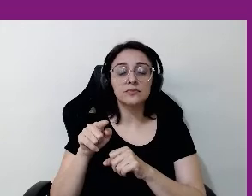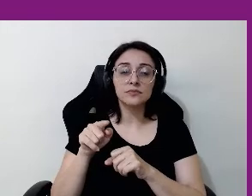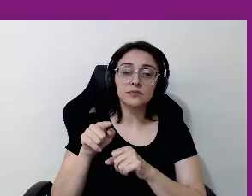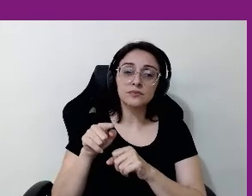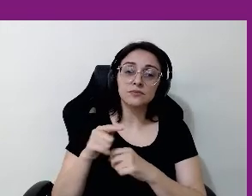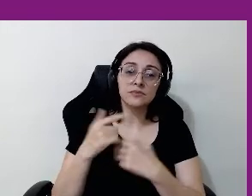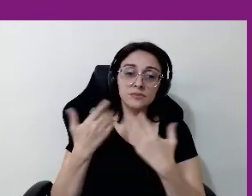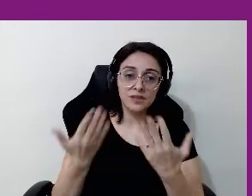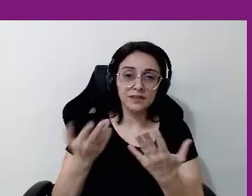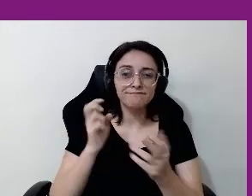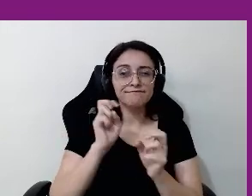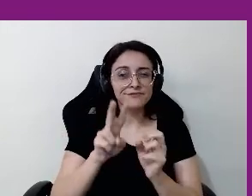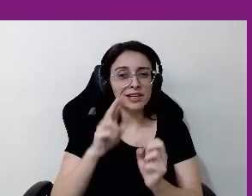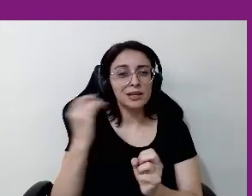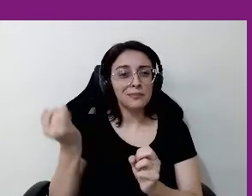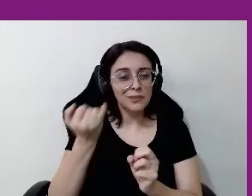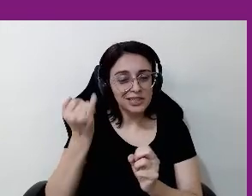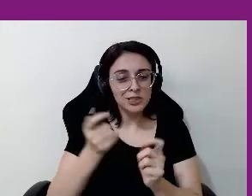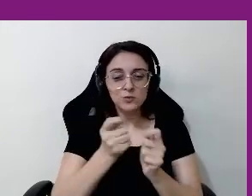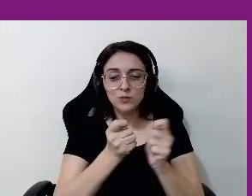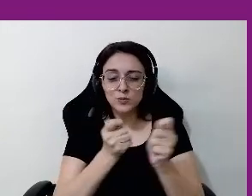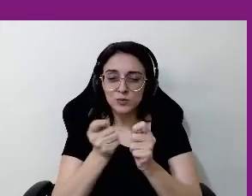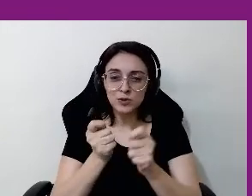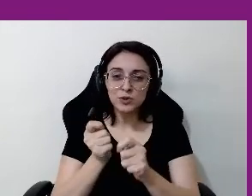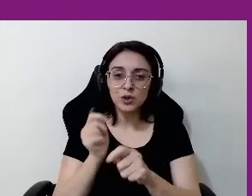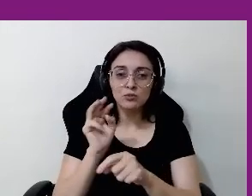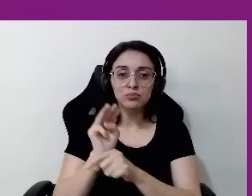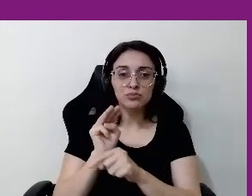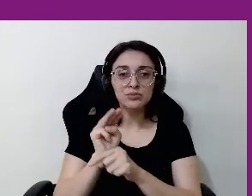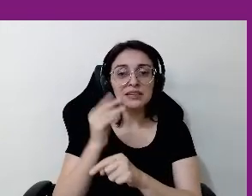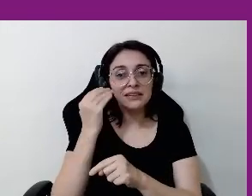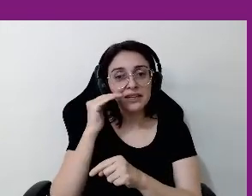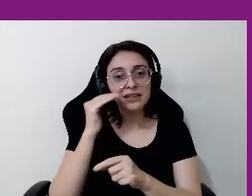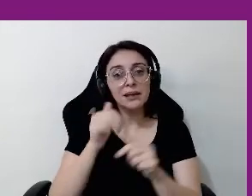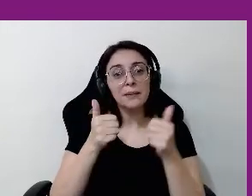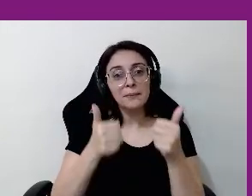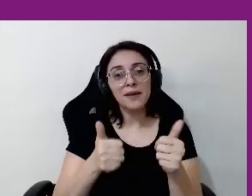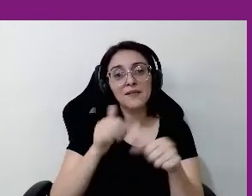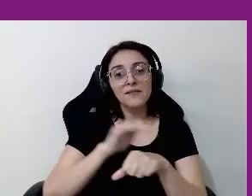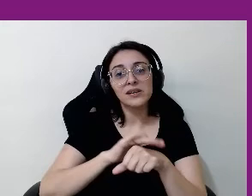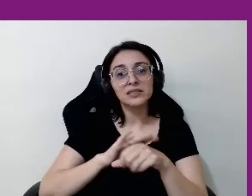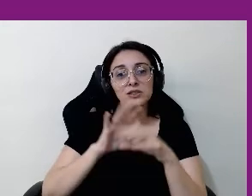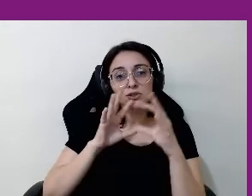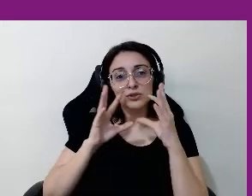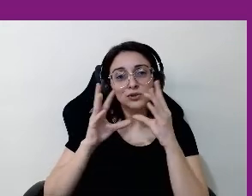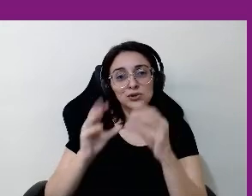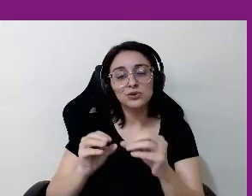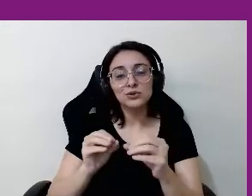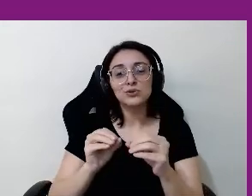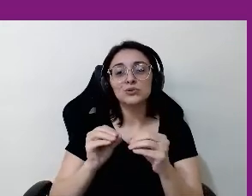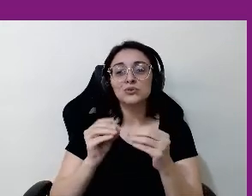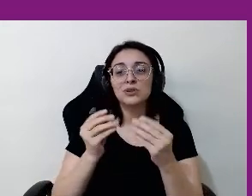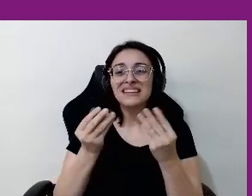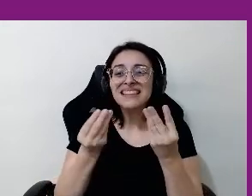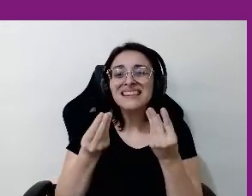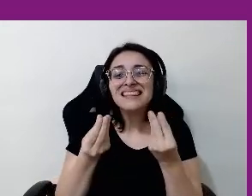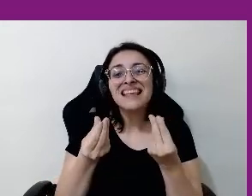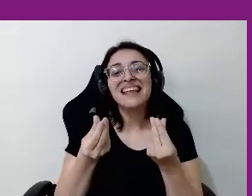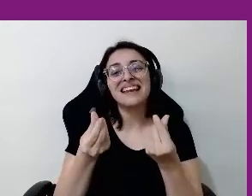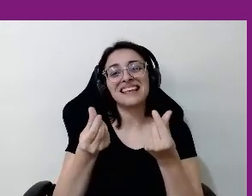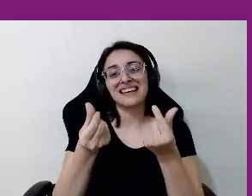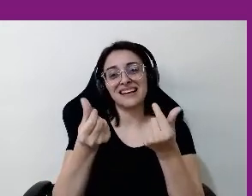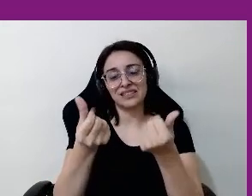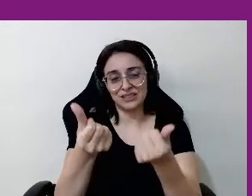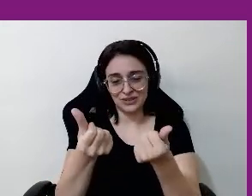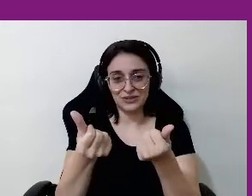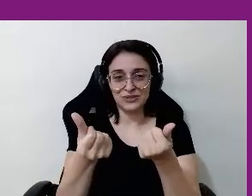que se viu a importância da monitorização, de você entender bem e fazer tudo isso com muita delicadeza para